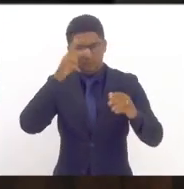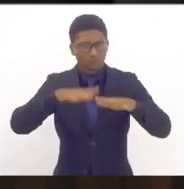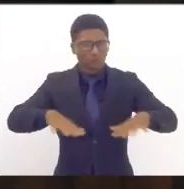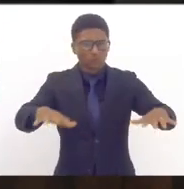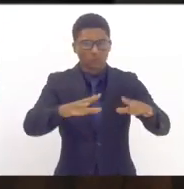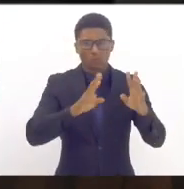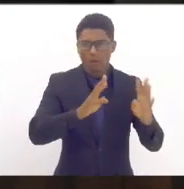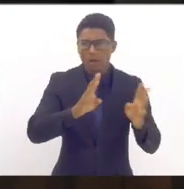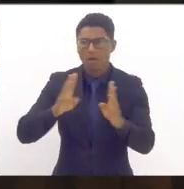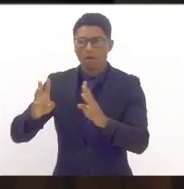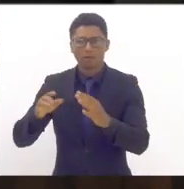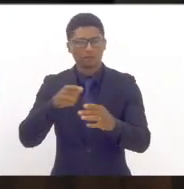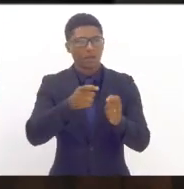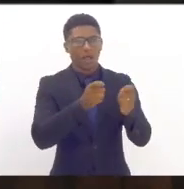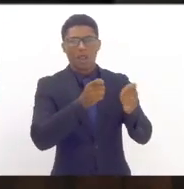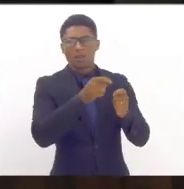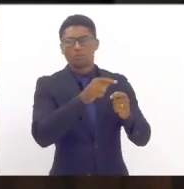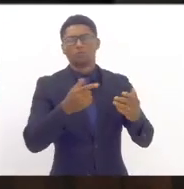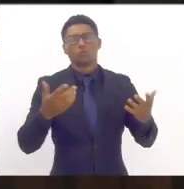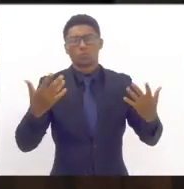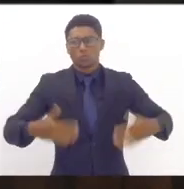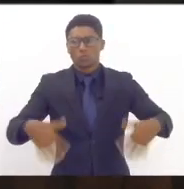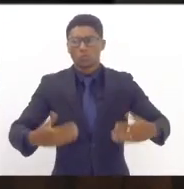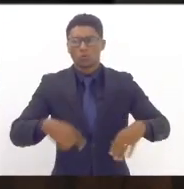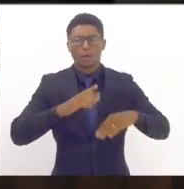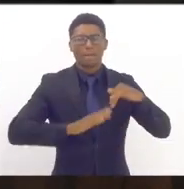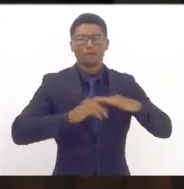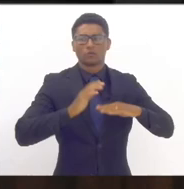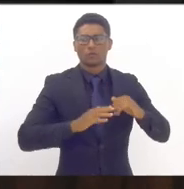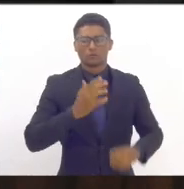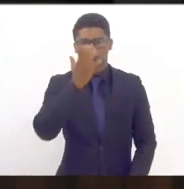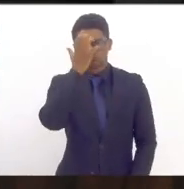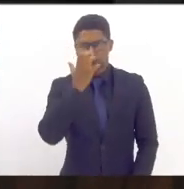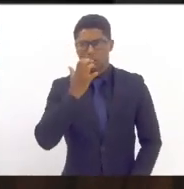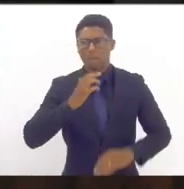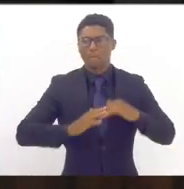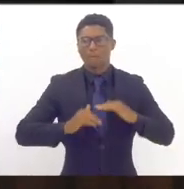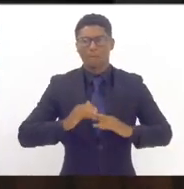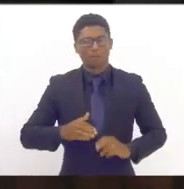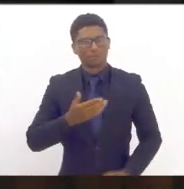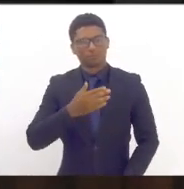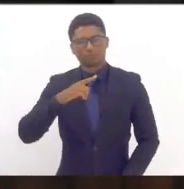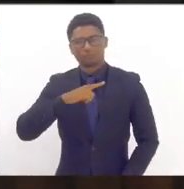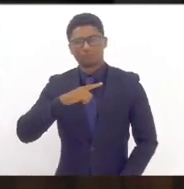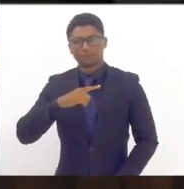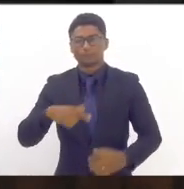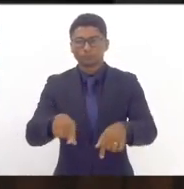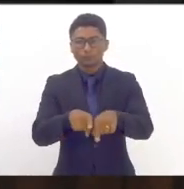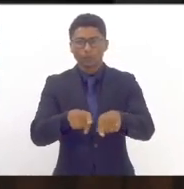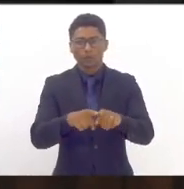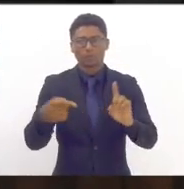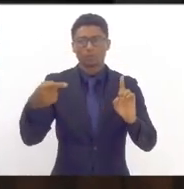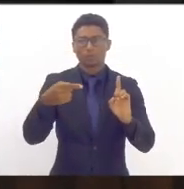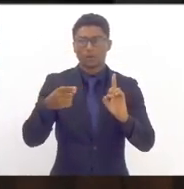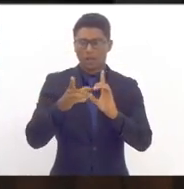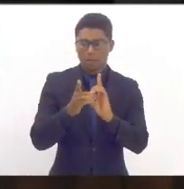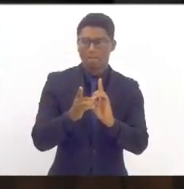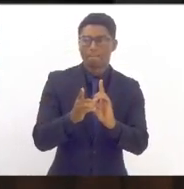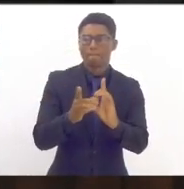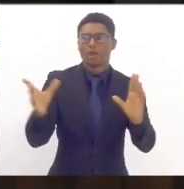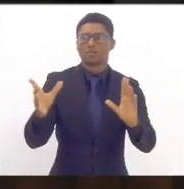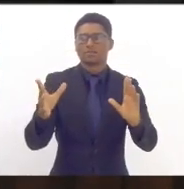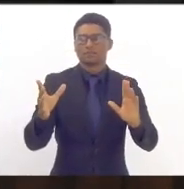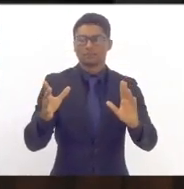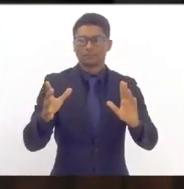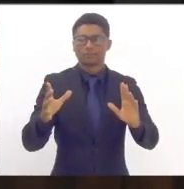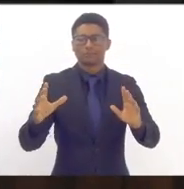suas reportagens. Além do seu profissionalismo sério e competente, Pedro Figueiredo é um defensor da democracia, da liberdade